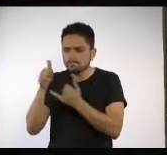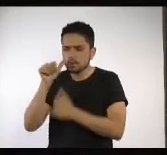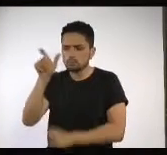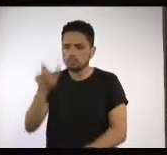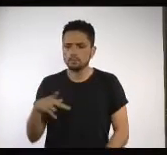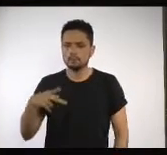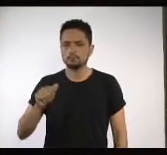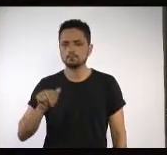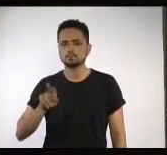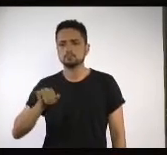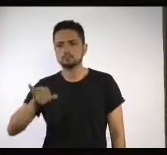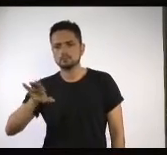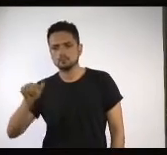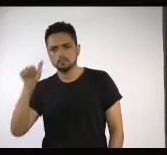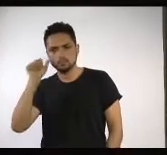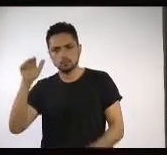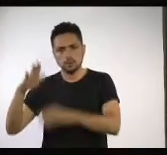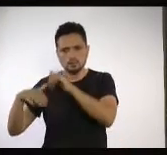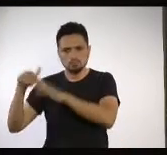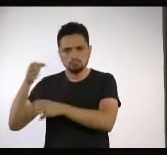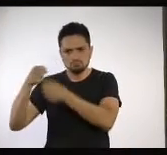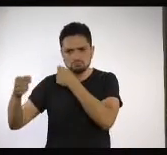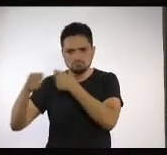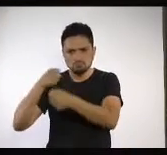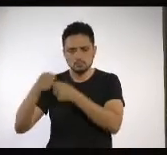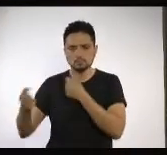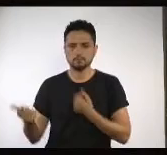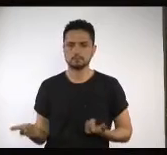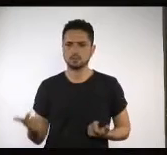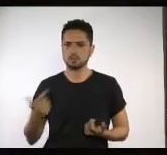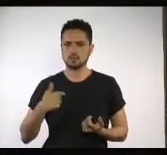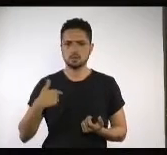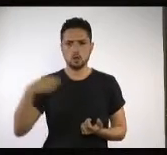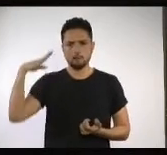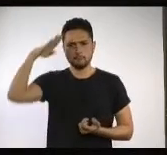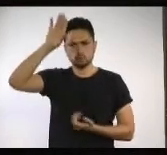repugnância, indignação, absolutamente